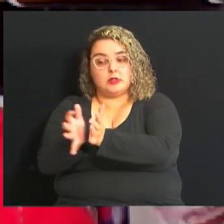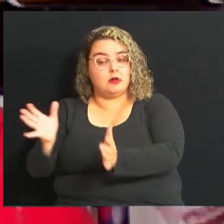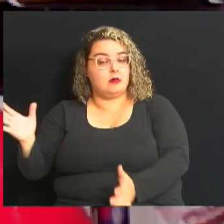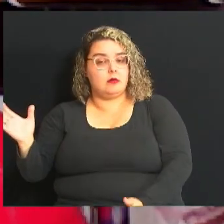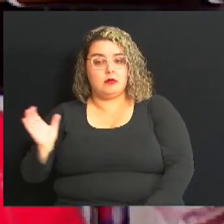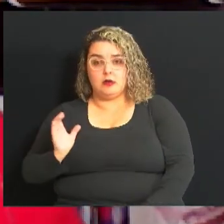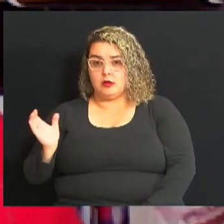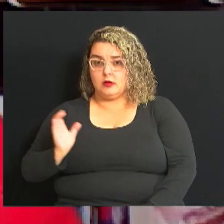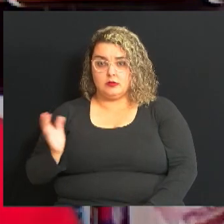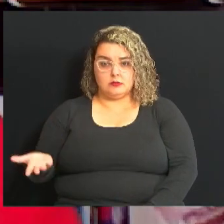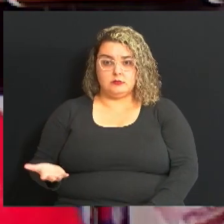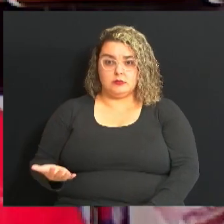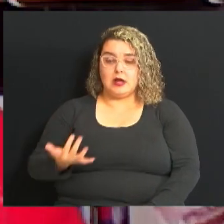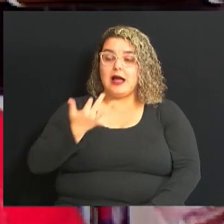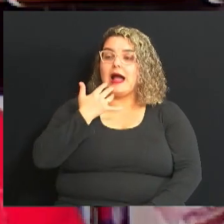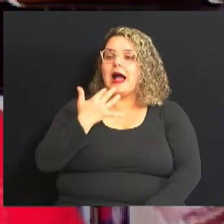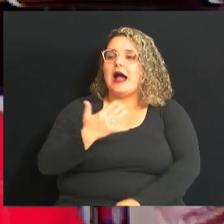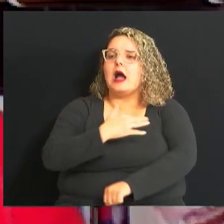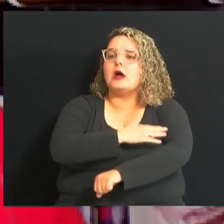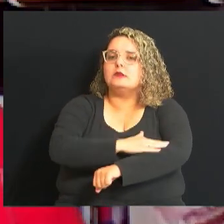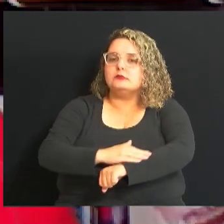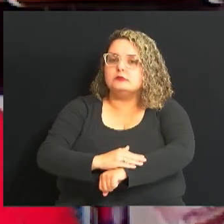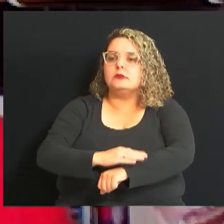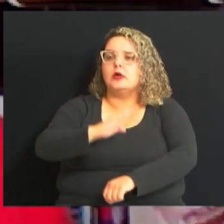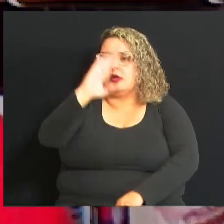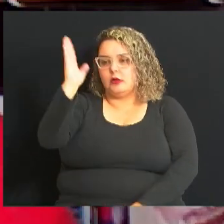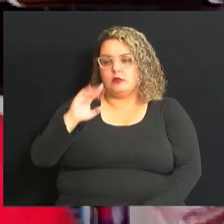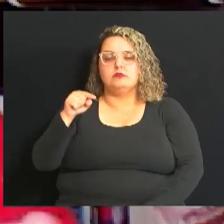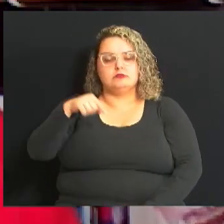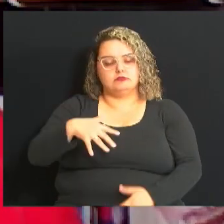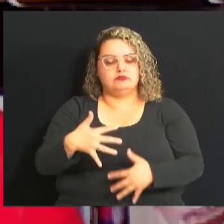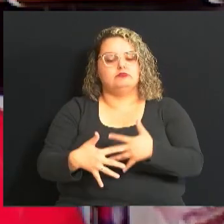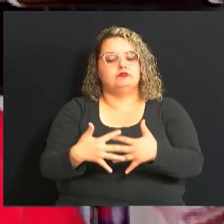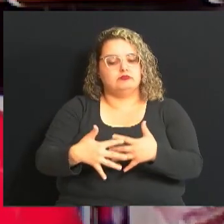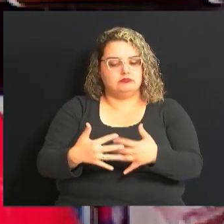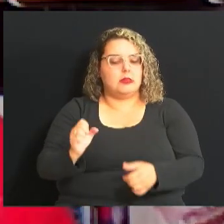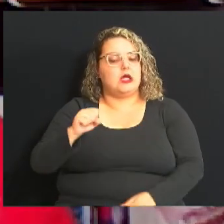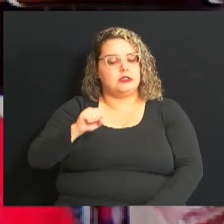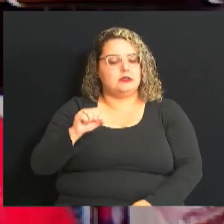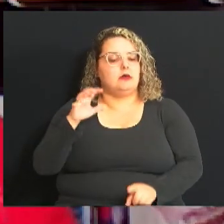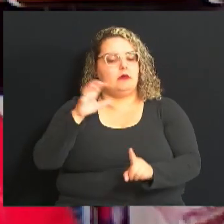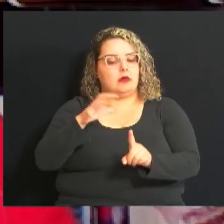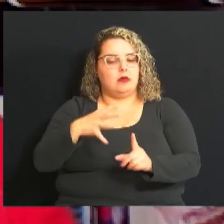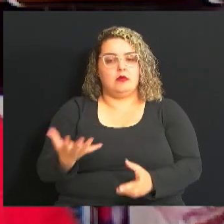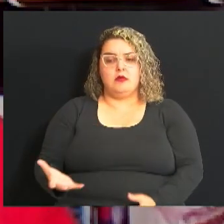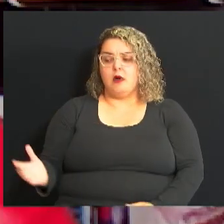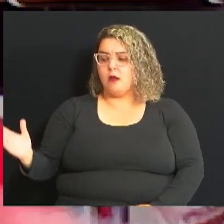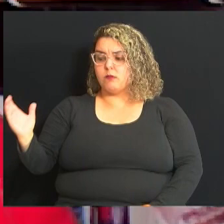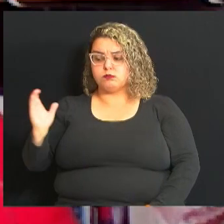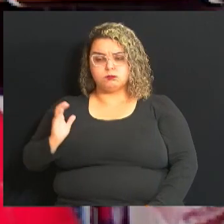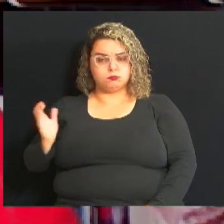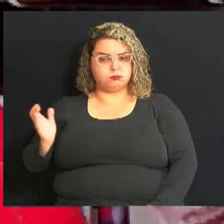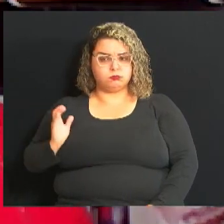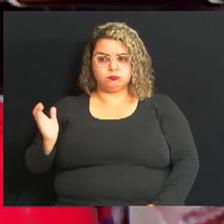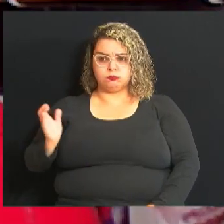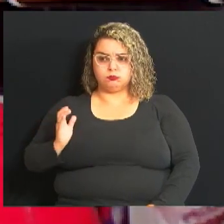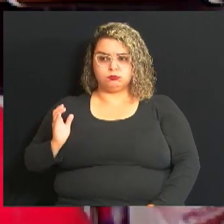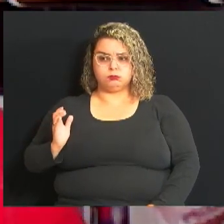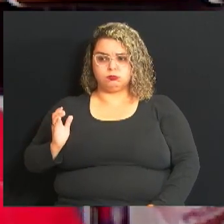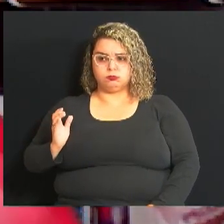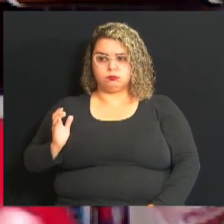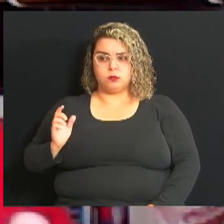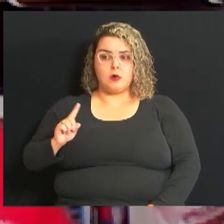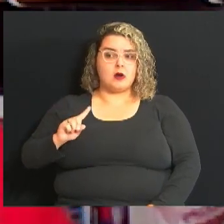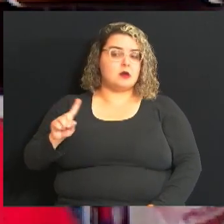do Brasil, ela interfere sim. O fato de você ser rico não torna